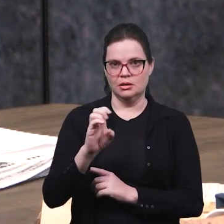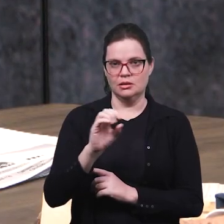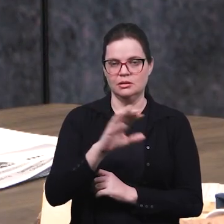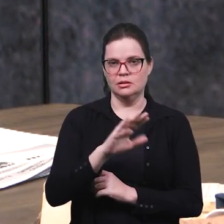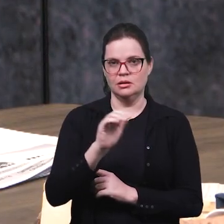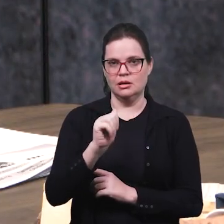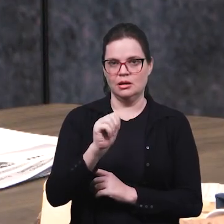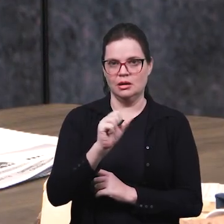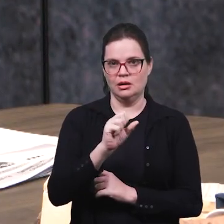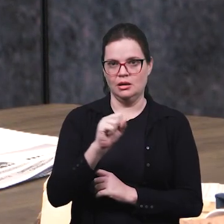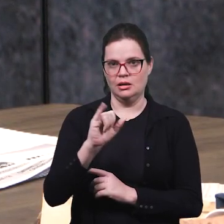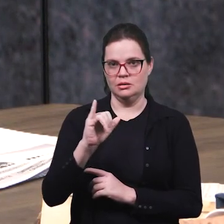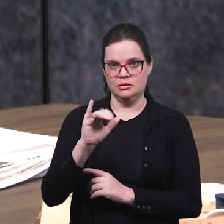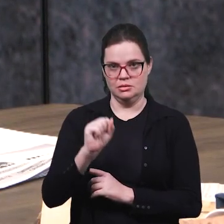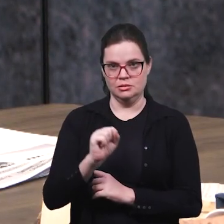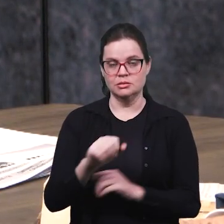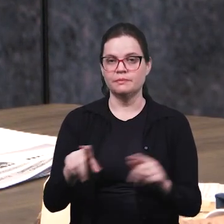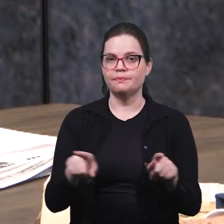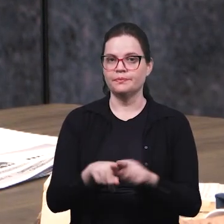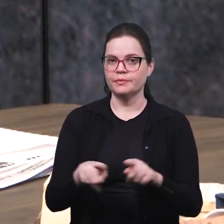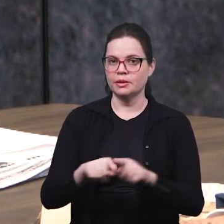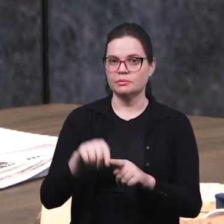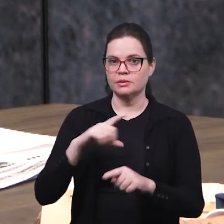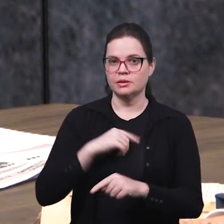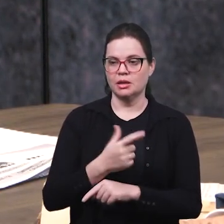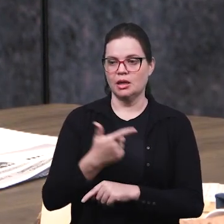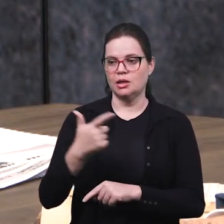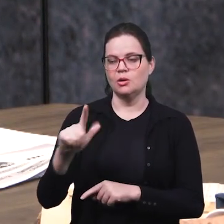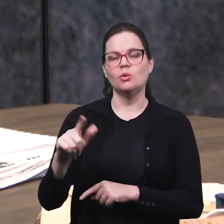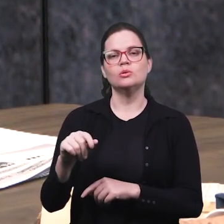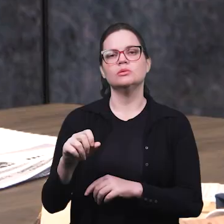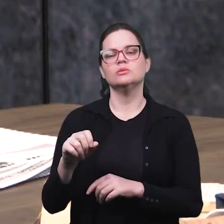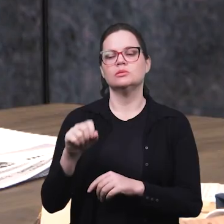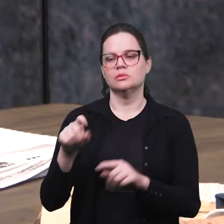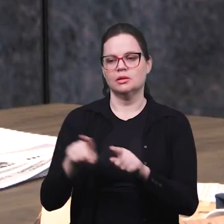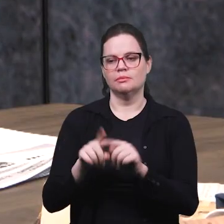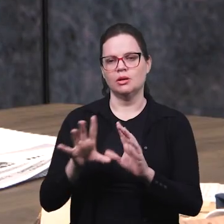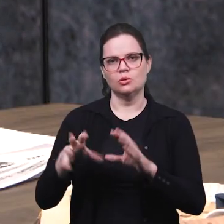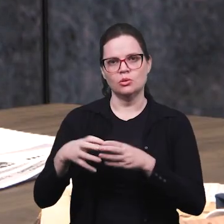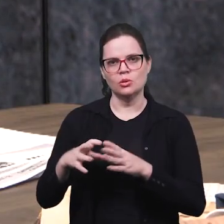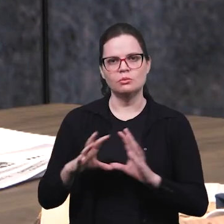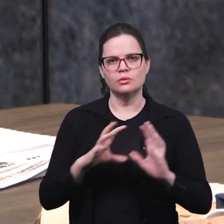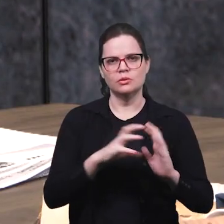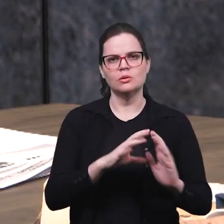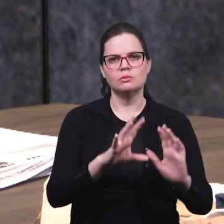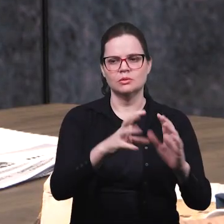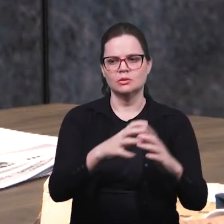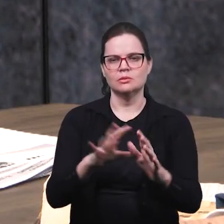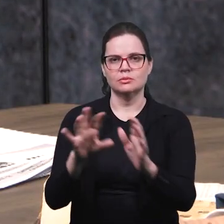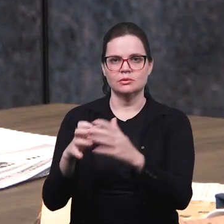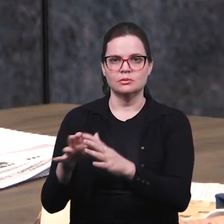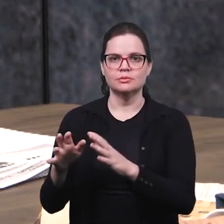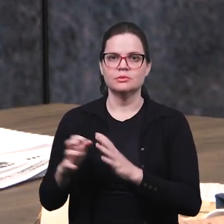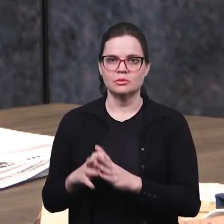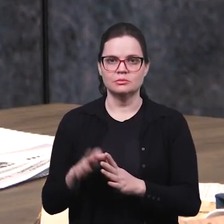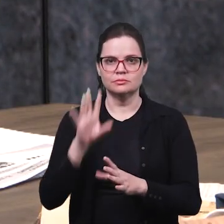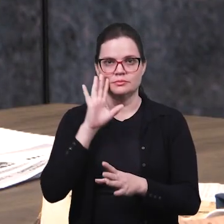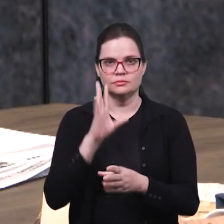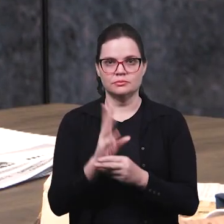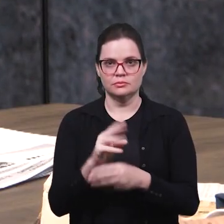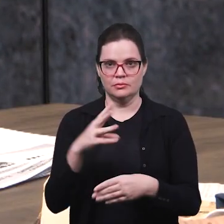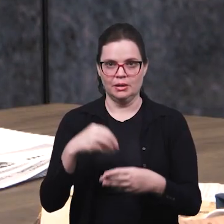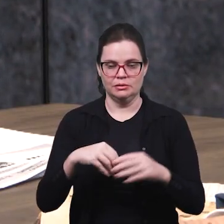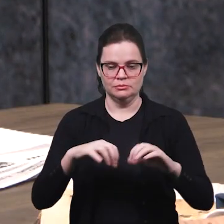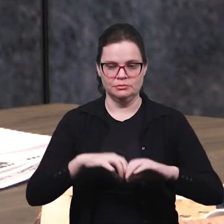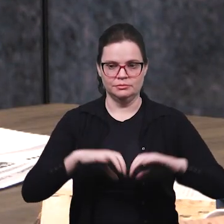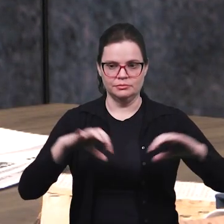Depois os dominicanos, de 1215, que também vão ter uma importância muito grande. Então se configuram dois segmentos dentro do